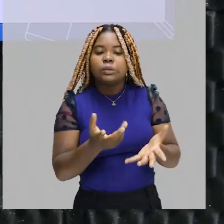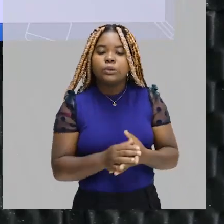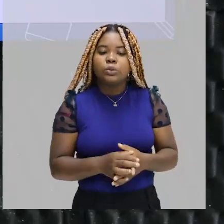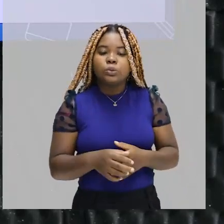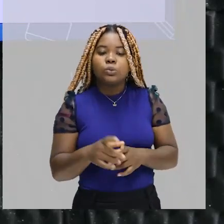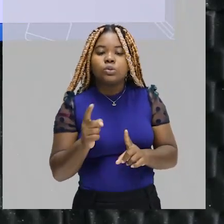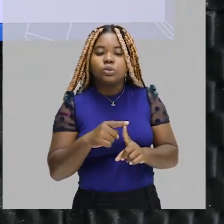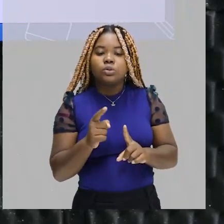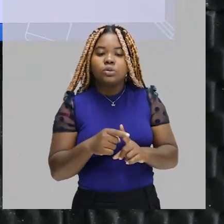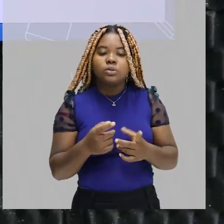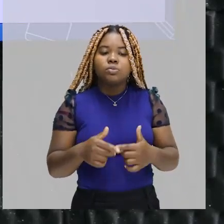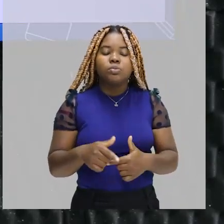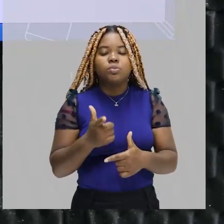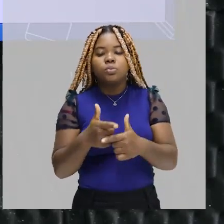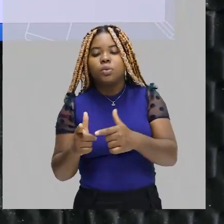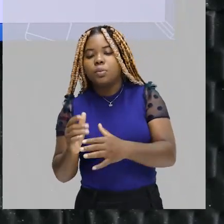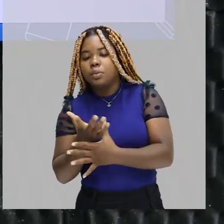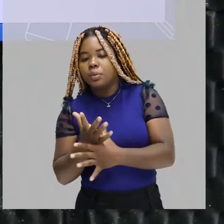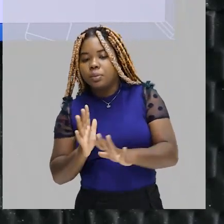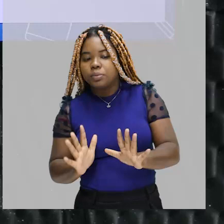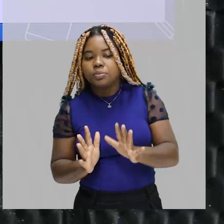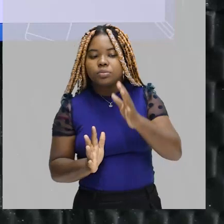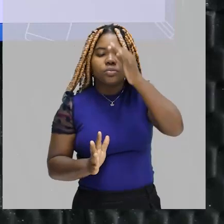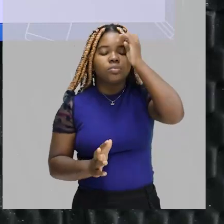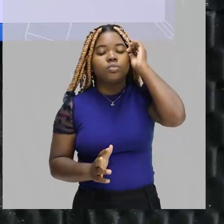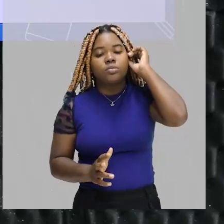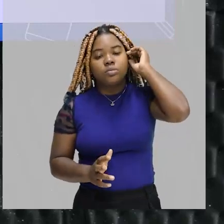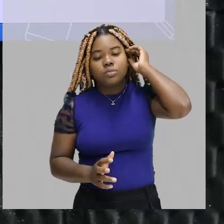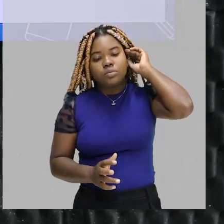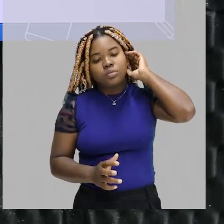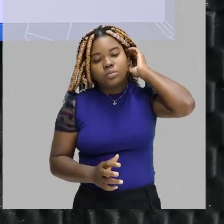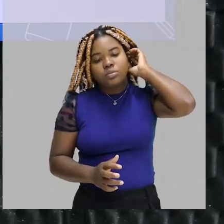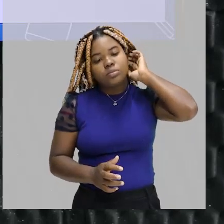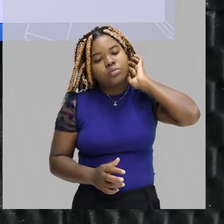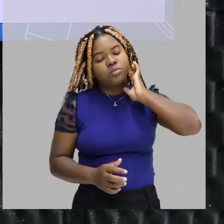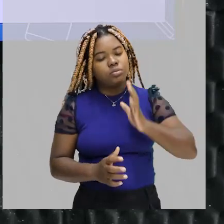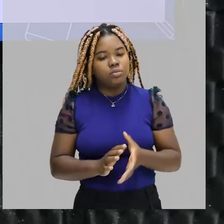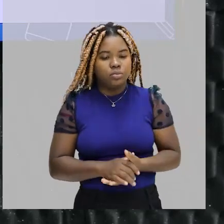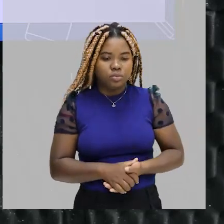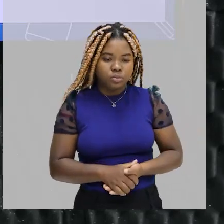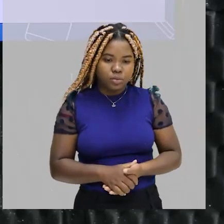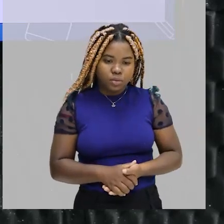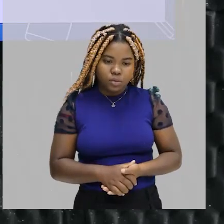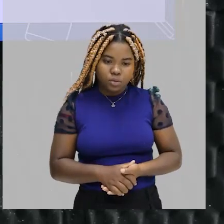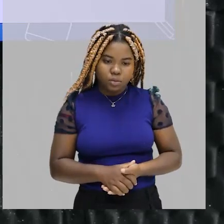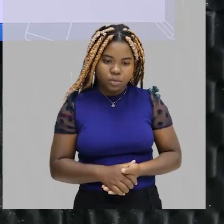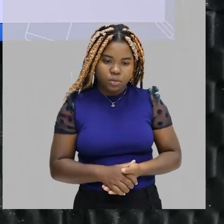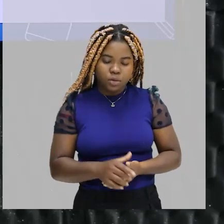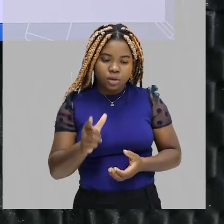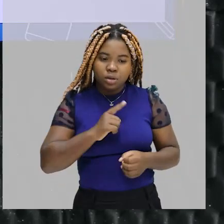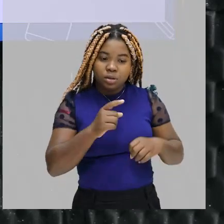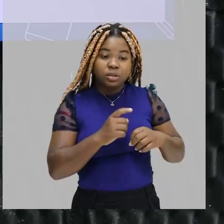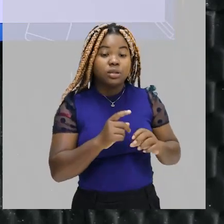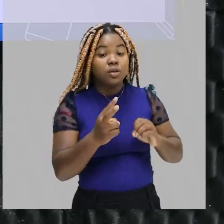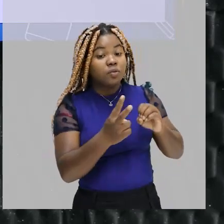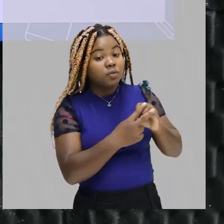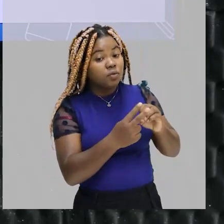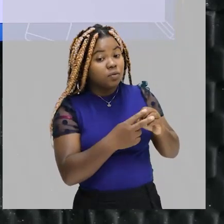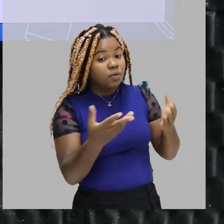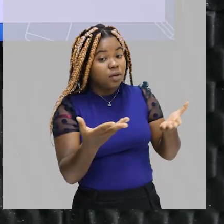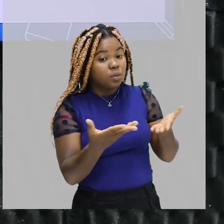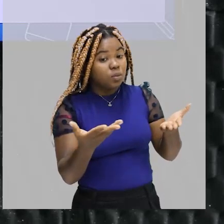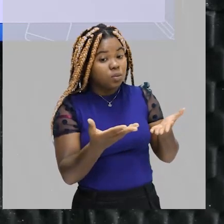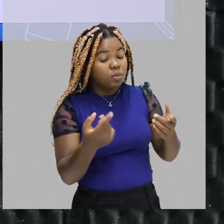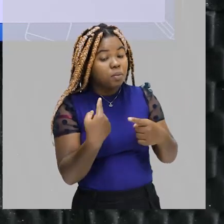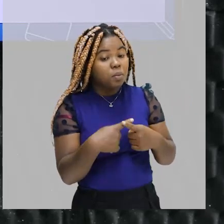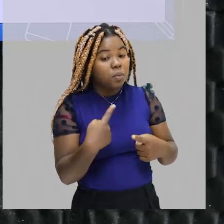com essa situação. Aí eu tenho aqui, ó, caller ID tells. Nesse caso, eu tenho um verbo no presente, ó, porque ele